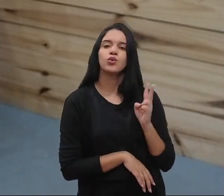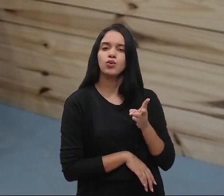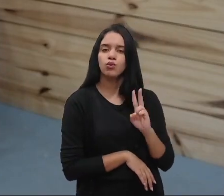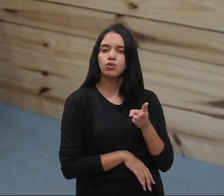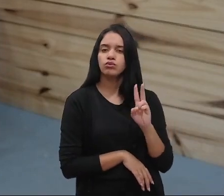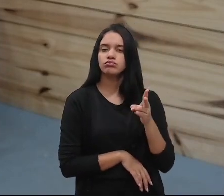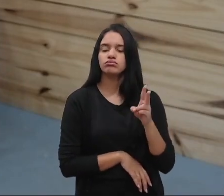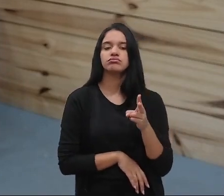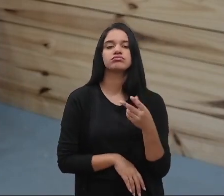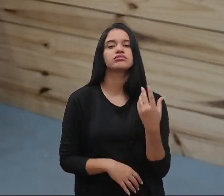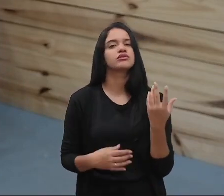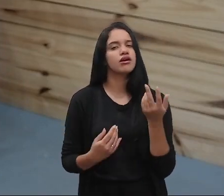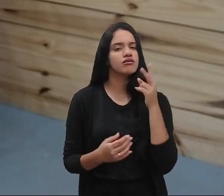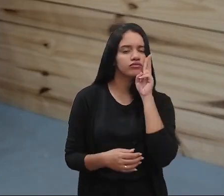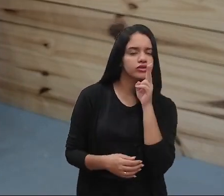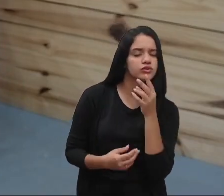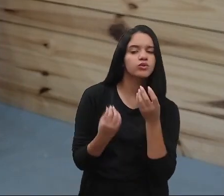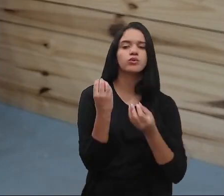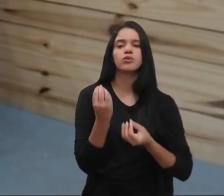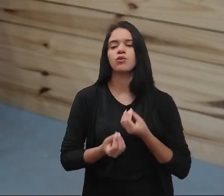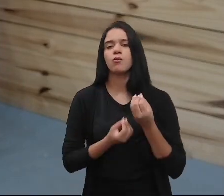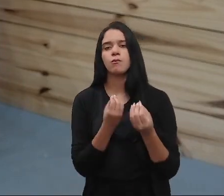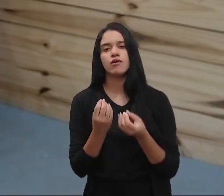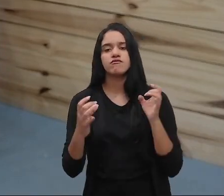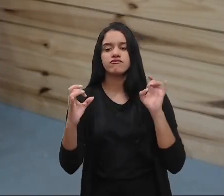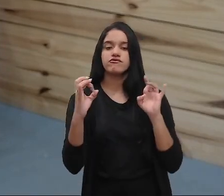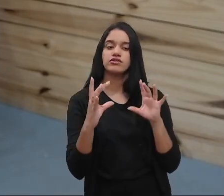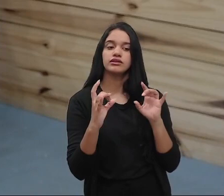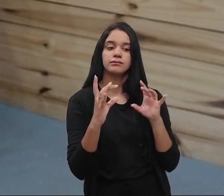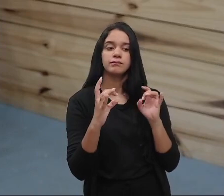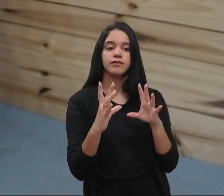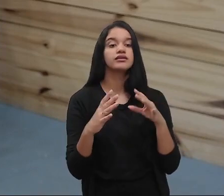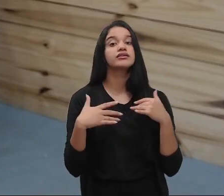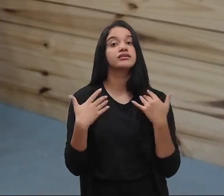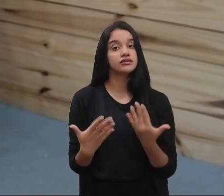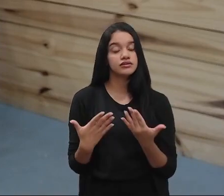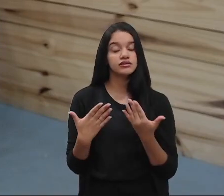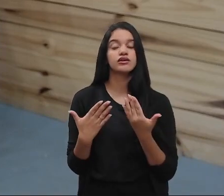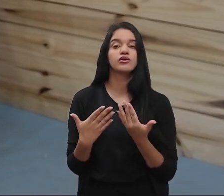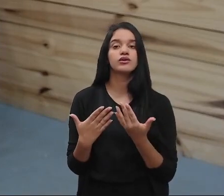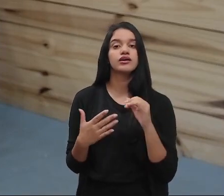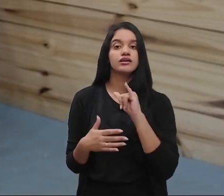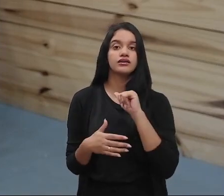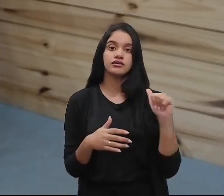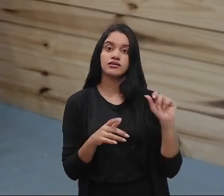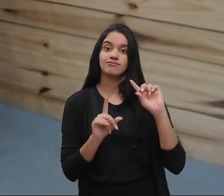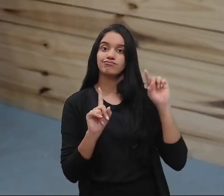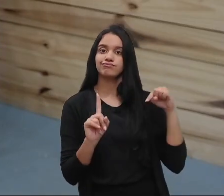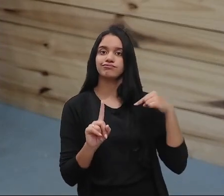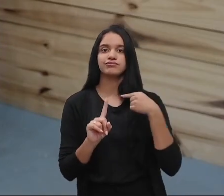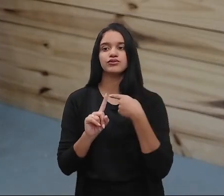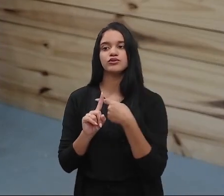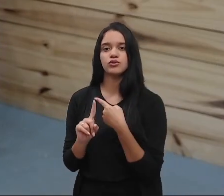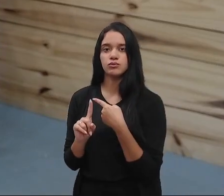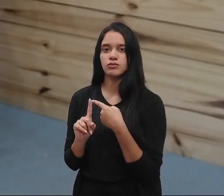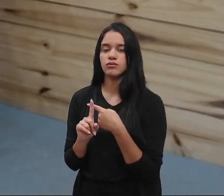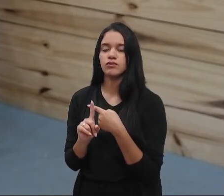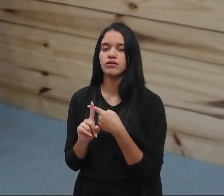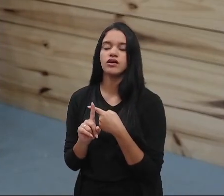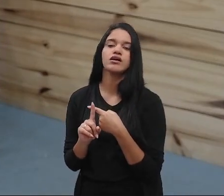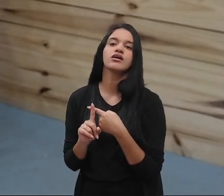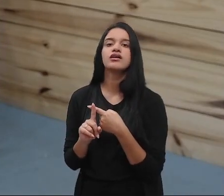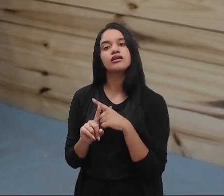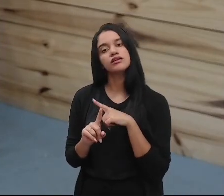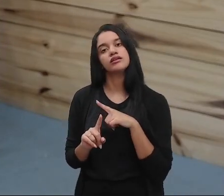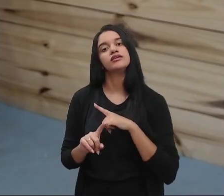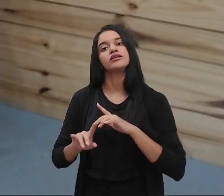manutenção, vendo como é que está, fazendo aquele feedback, aquela coisa. E assim, a inteligência artificial ela vem para somar, ela não vem para tomar o lugar de ninguém. E a gente tem que tomar